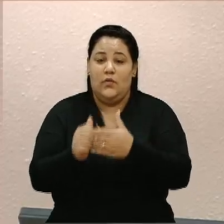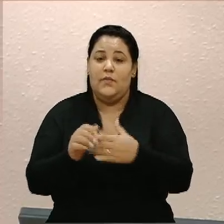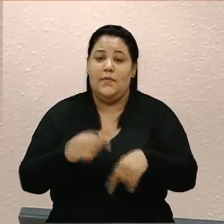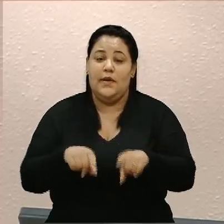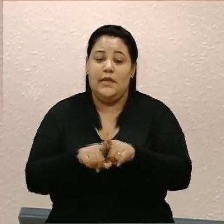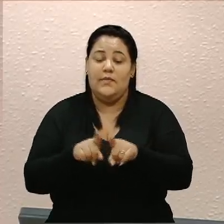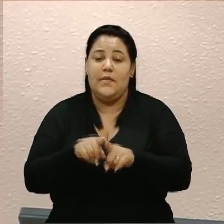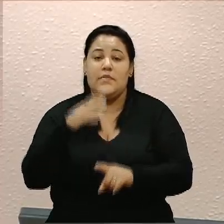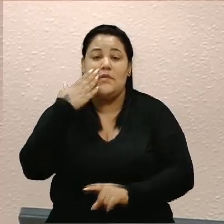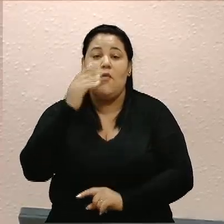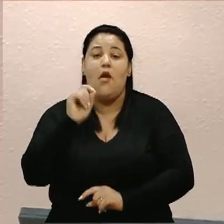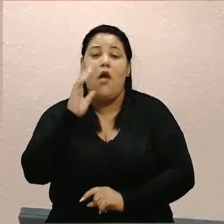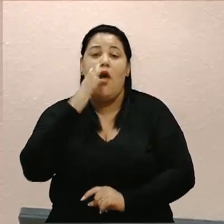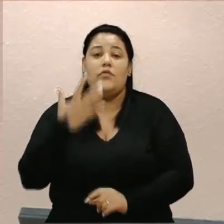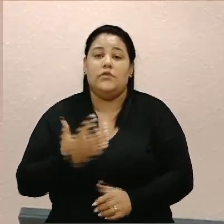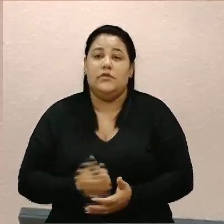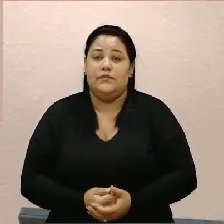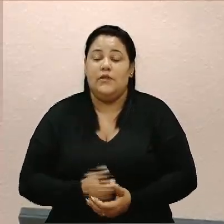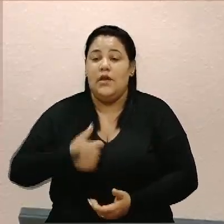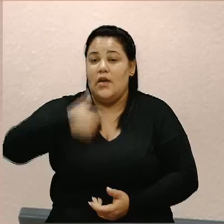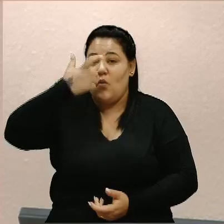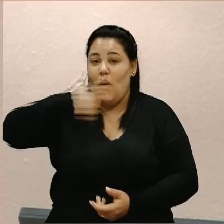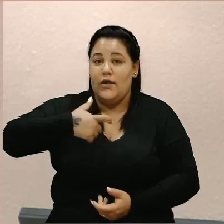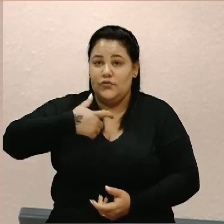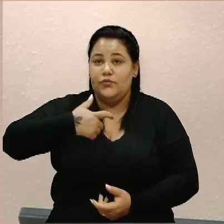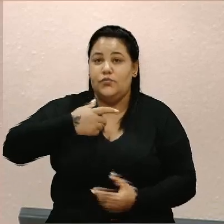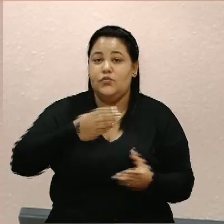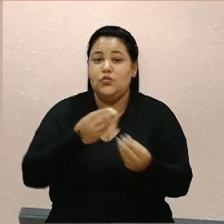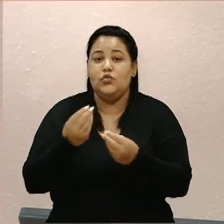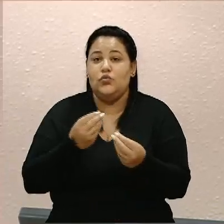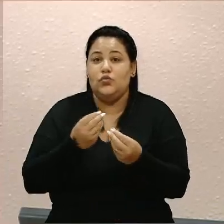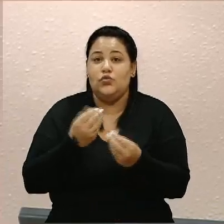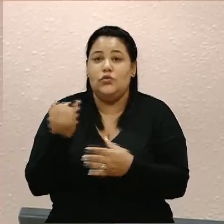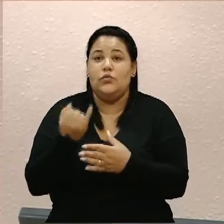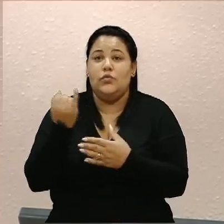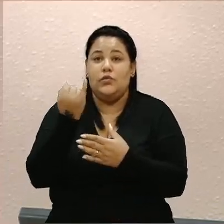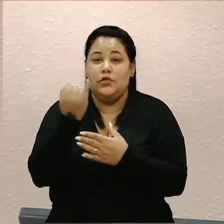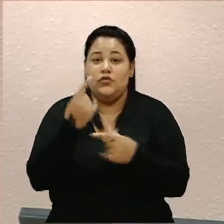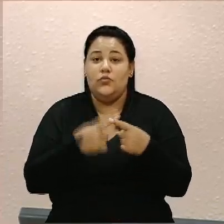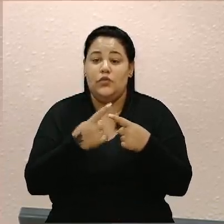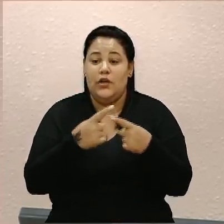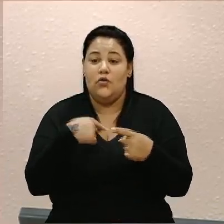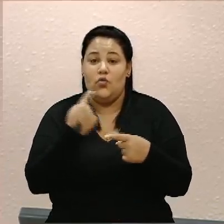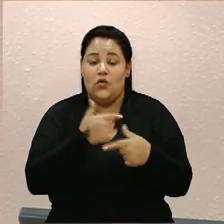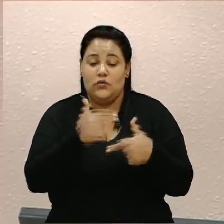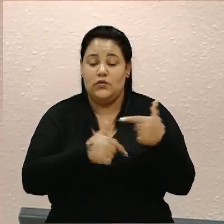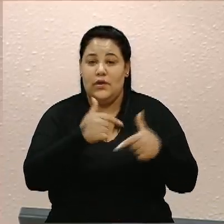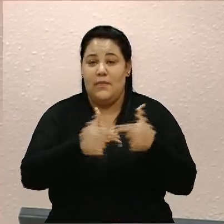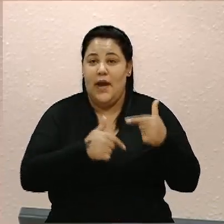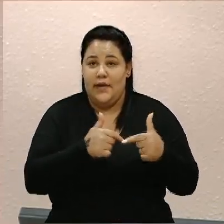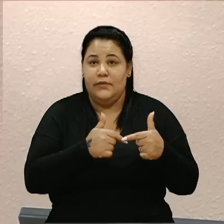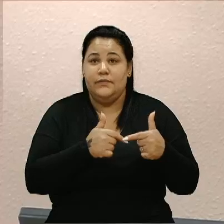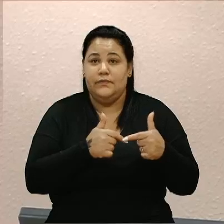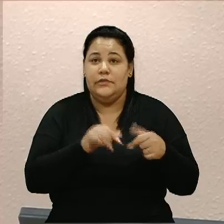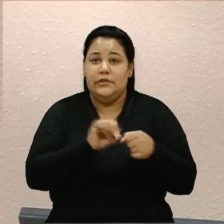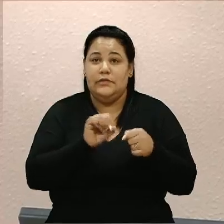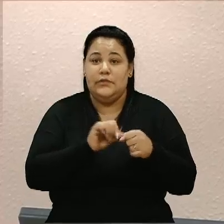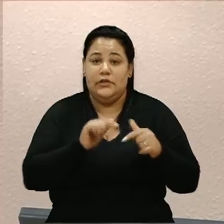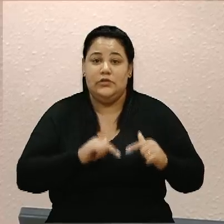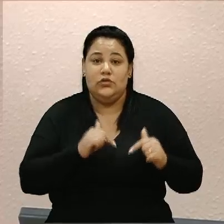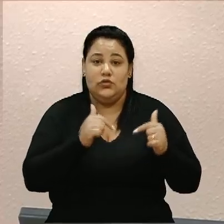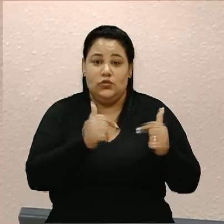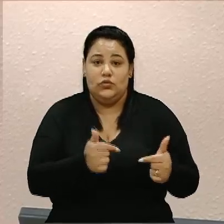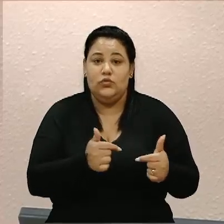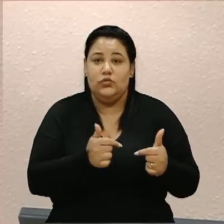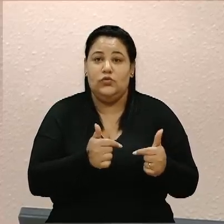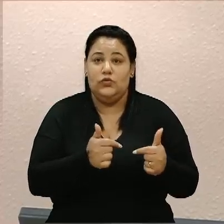verificar como as operações têm sido feitas. Acho importante, porque é nosso trabalho também fiscalizar as ações que estão sendo feitas pelo poder público e creio